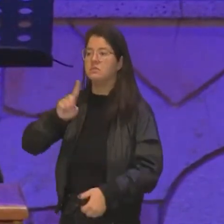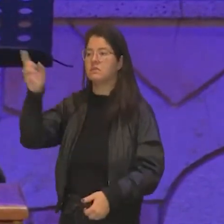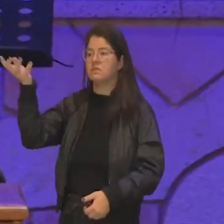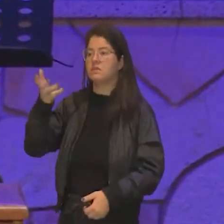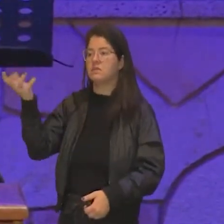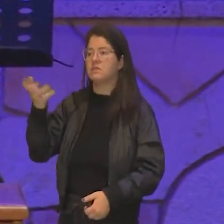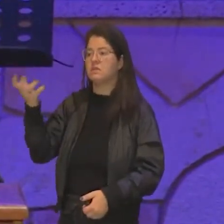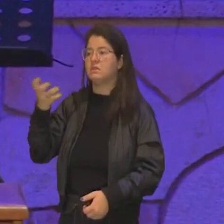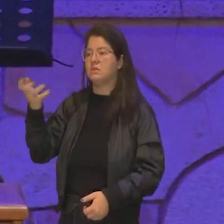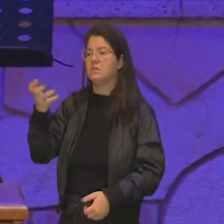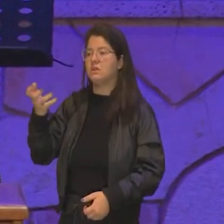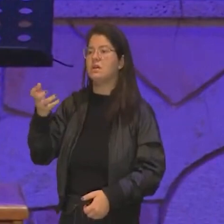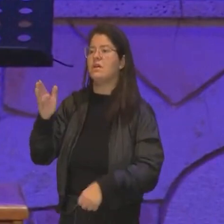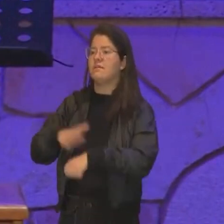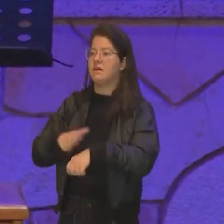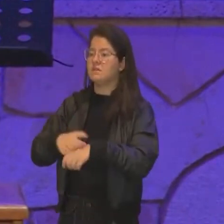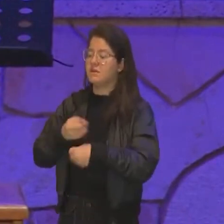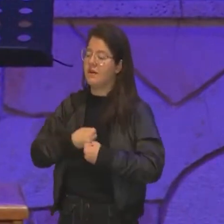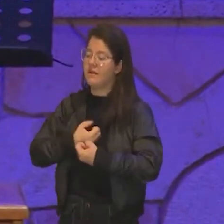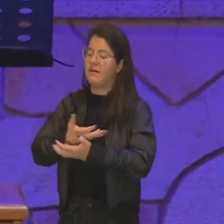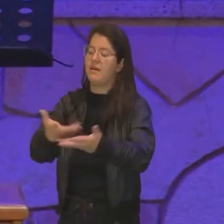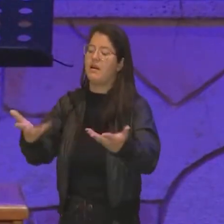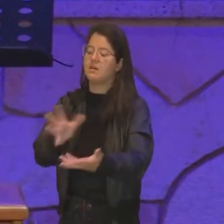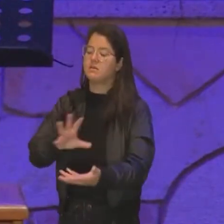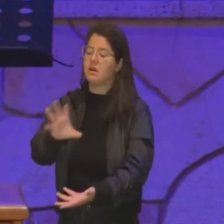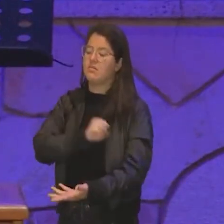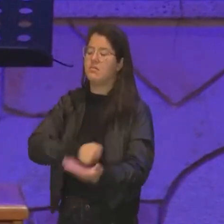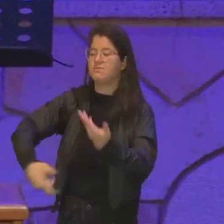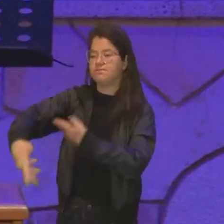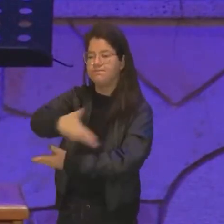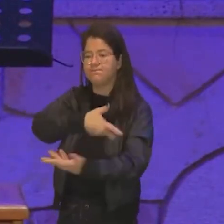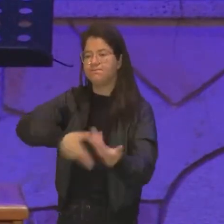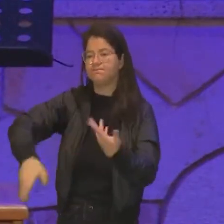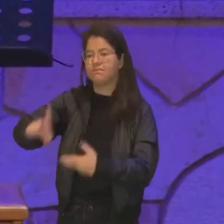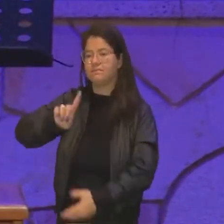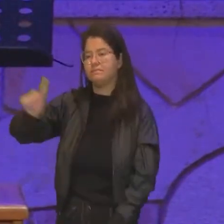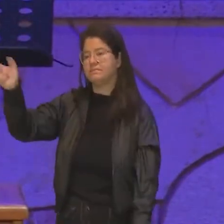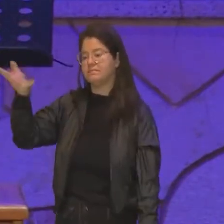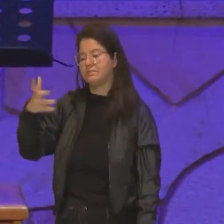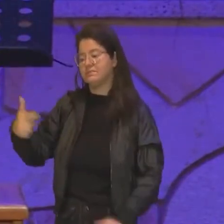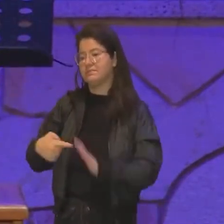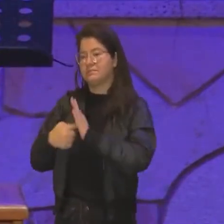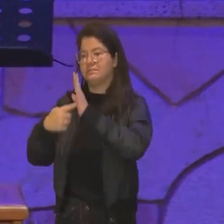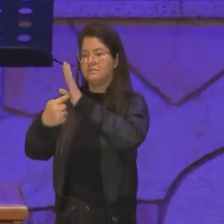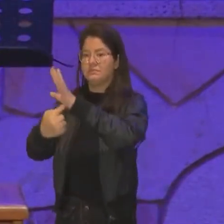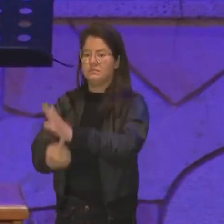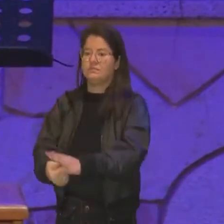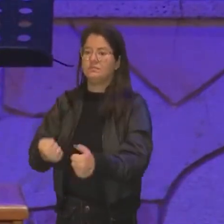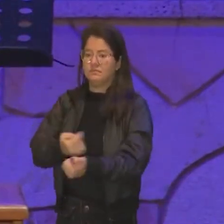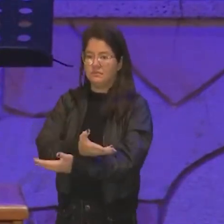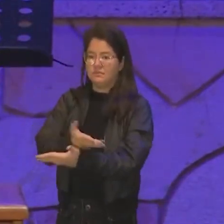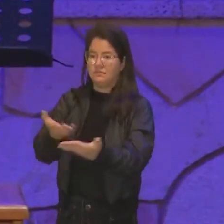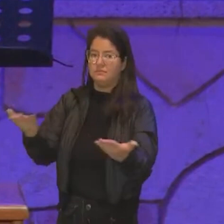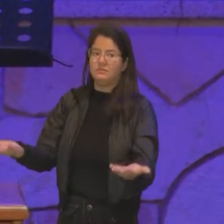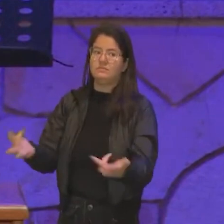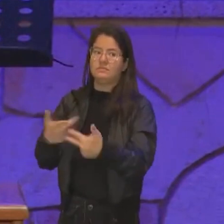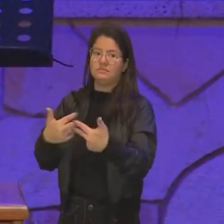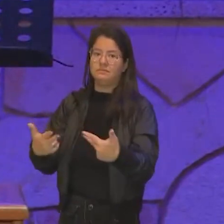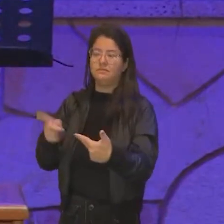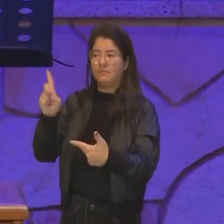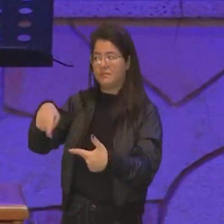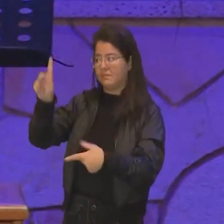com graça e com amor para com você. Ele quer se revelar a você aquilo que Ele